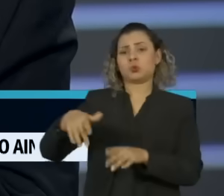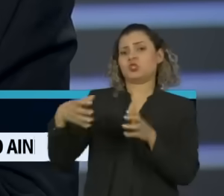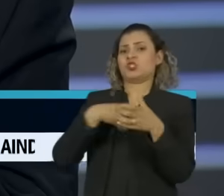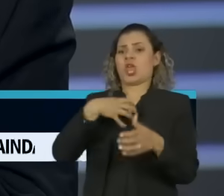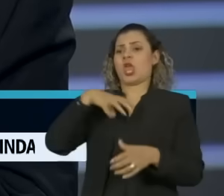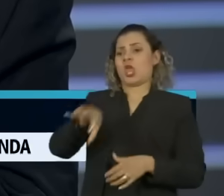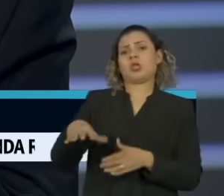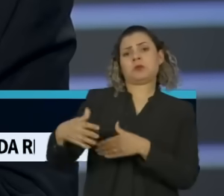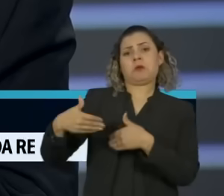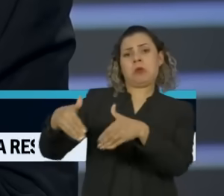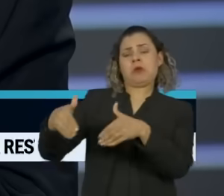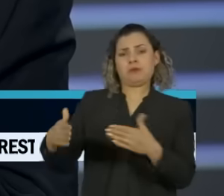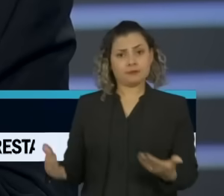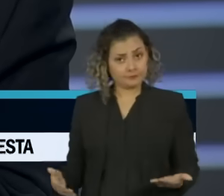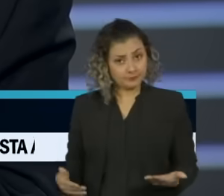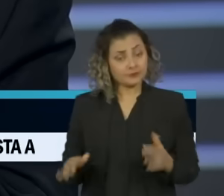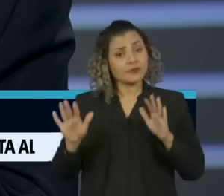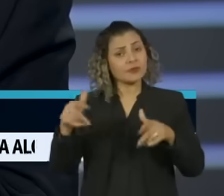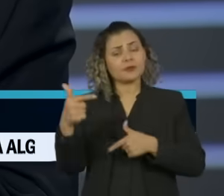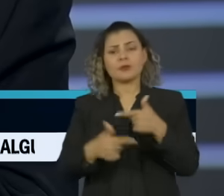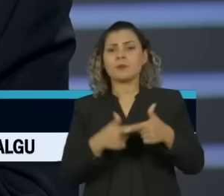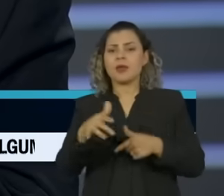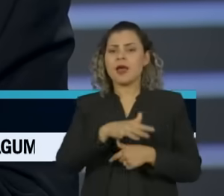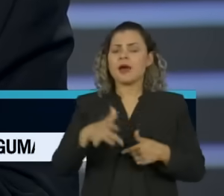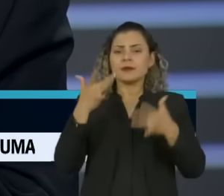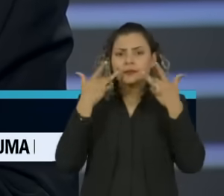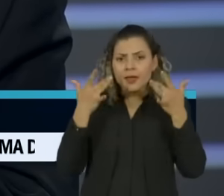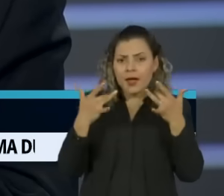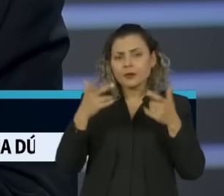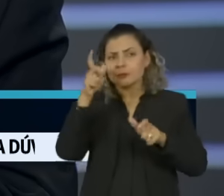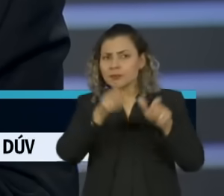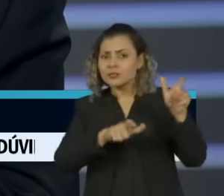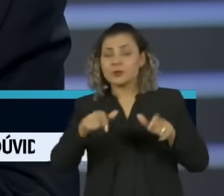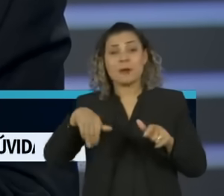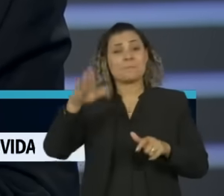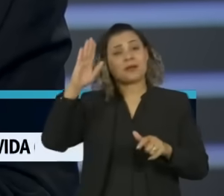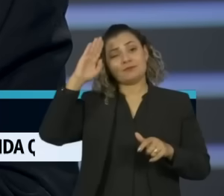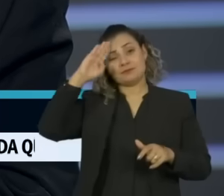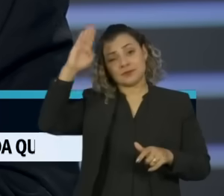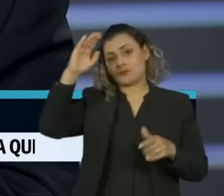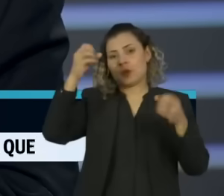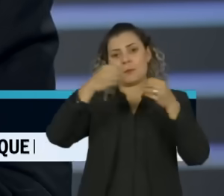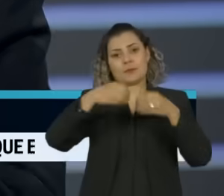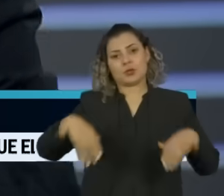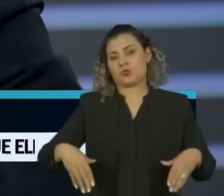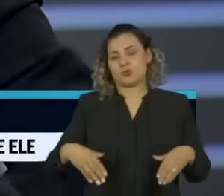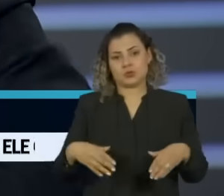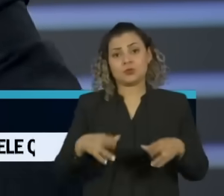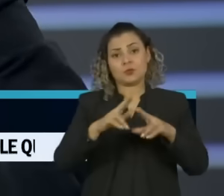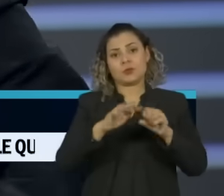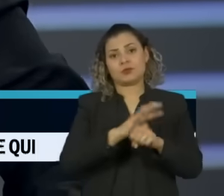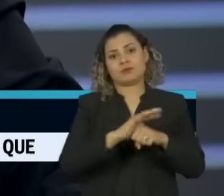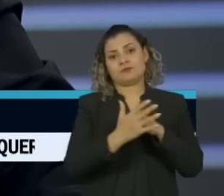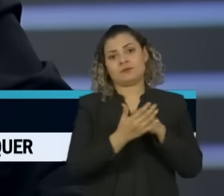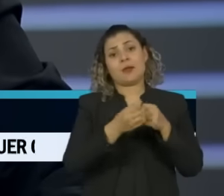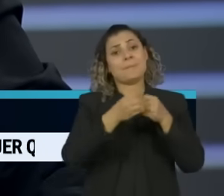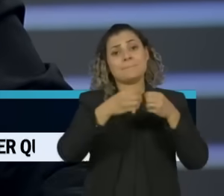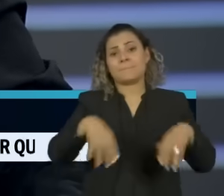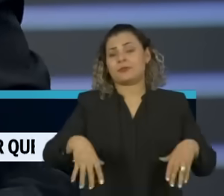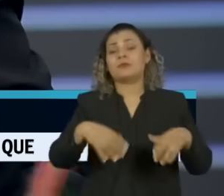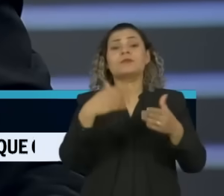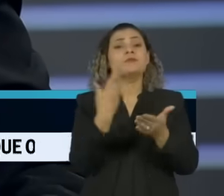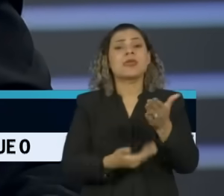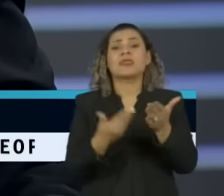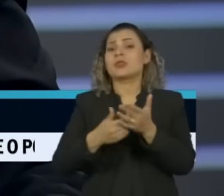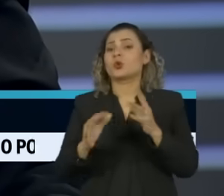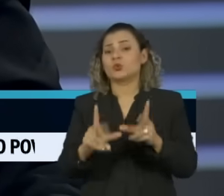tempo, as pessoas que trabalham na área de teatro e tal, uma das áreas mais devastadas pela pandemia. Simplesmente perderam tudo,